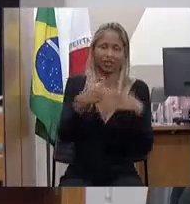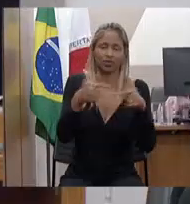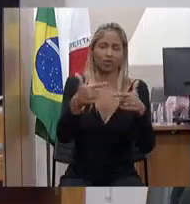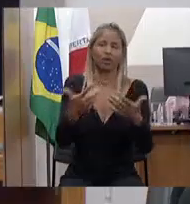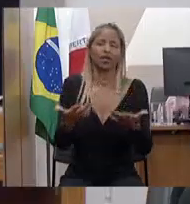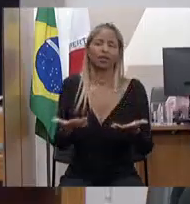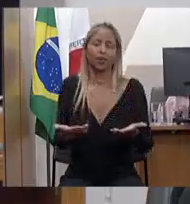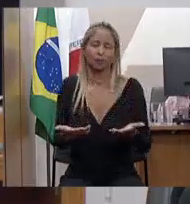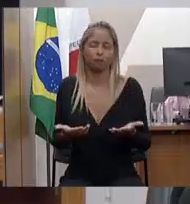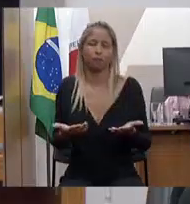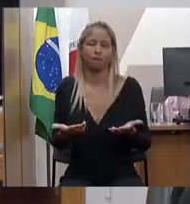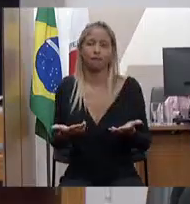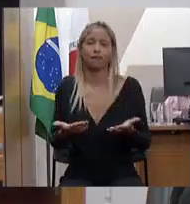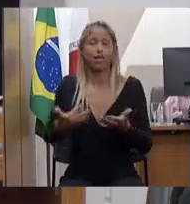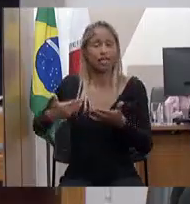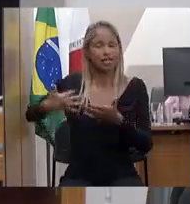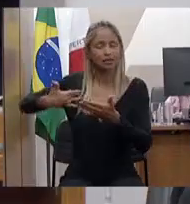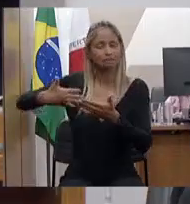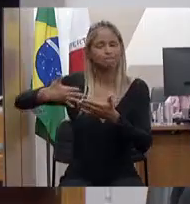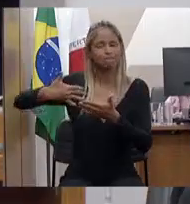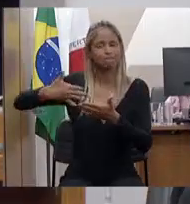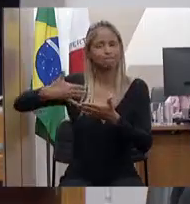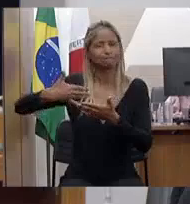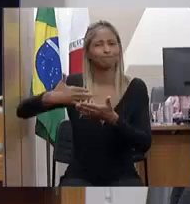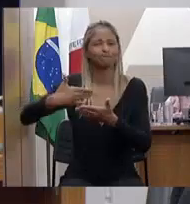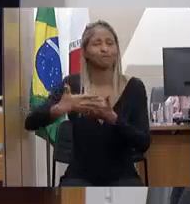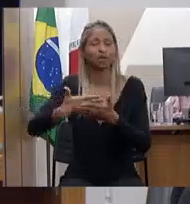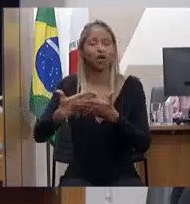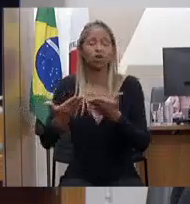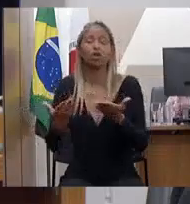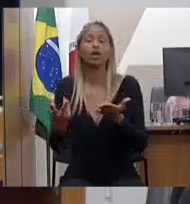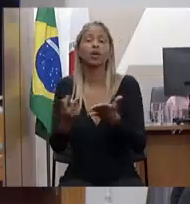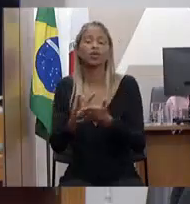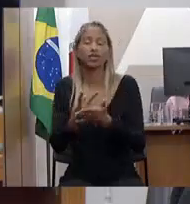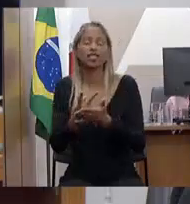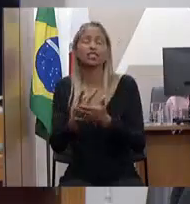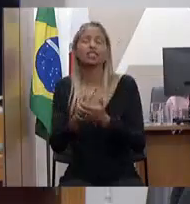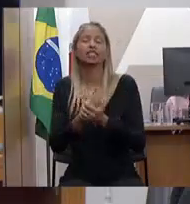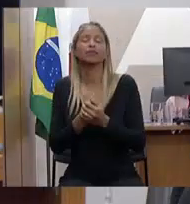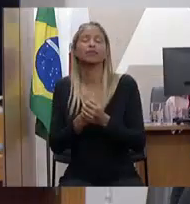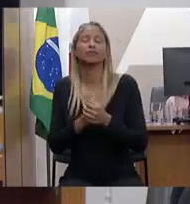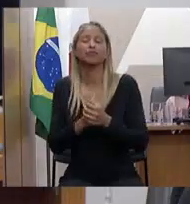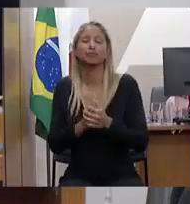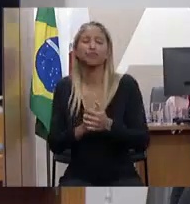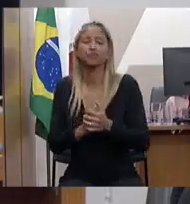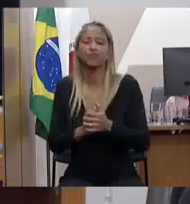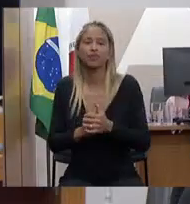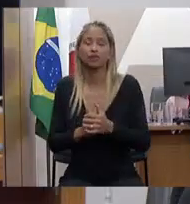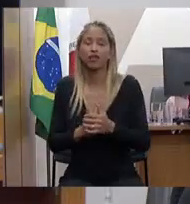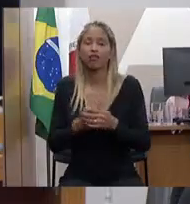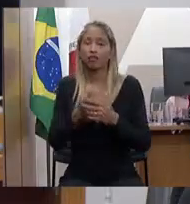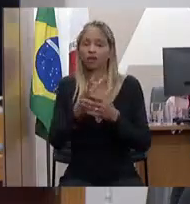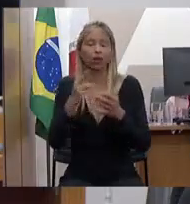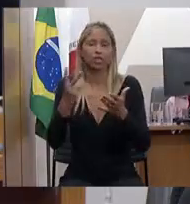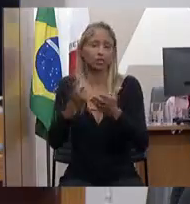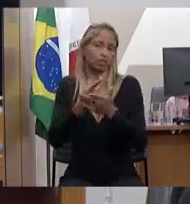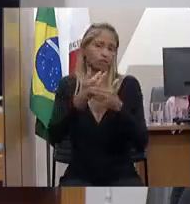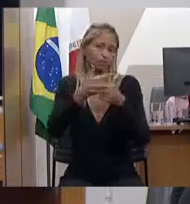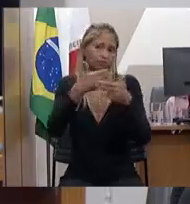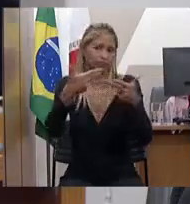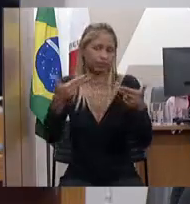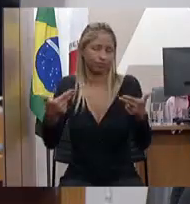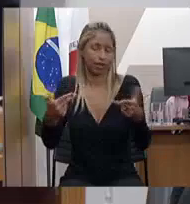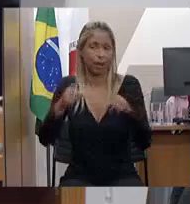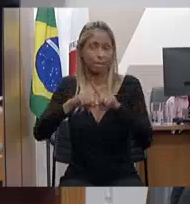e nessa trajetória toda a gente foi marcado pelo por vários acontecimentos mas